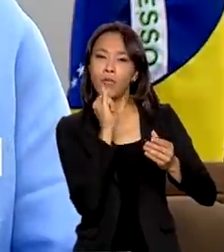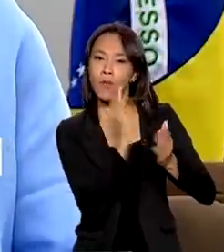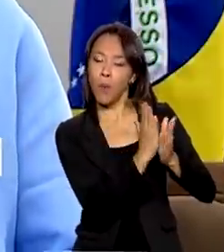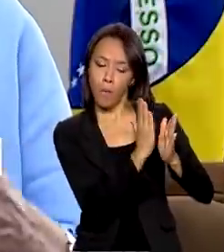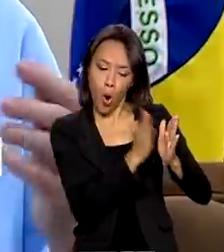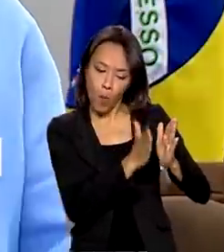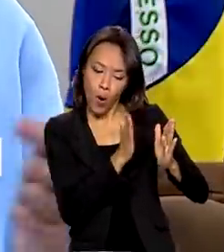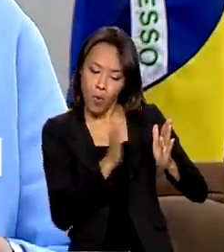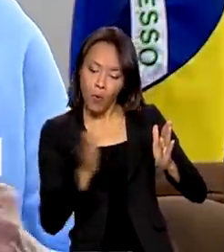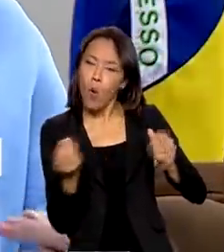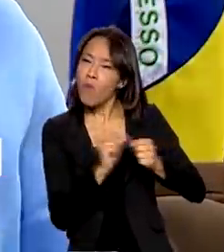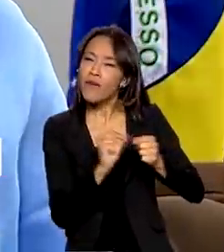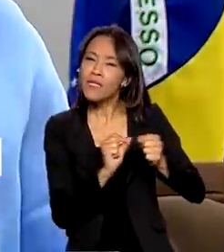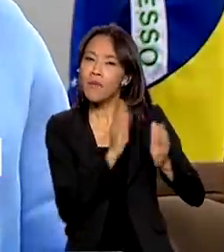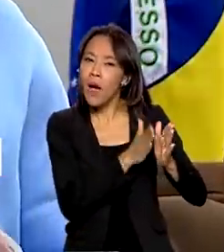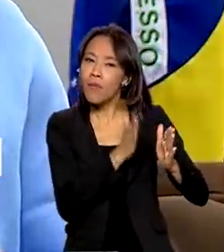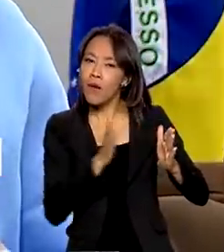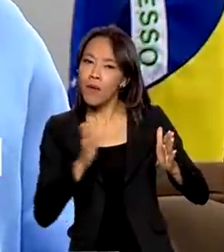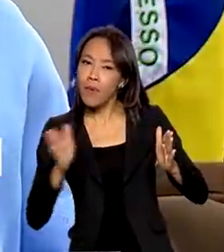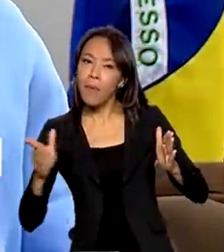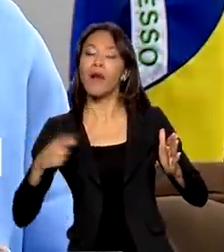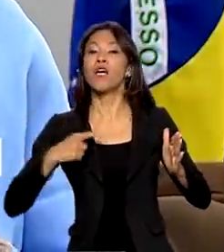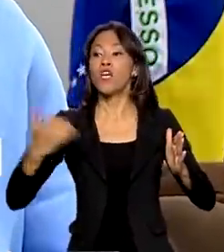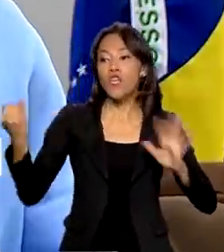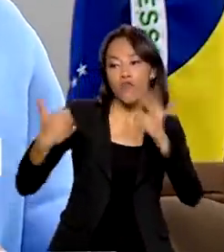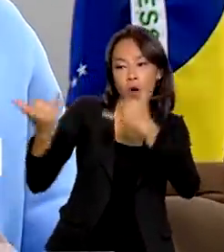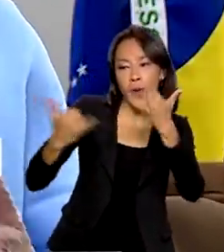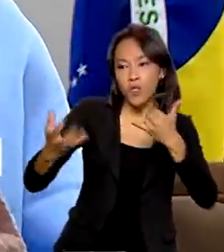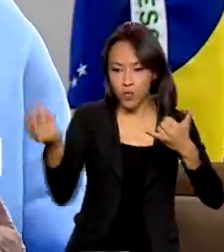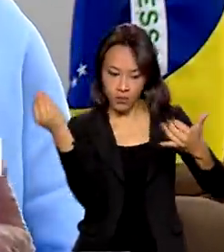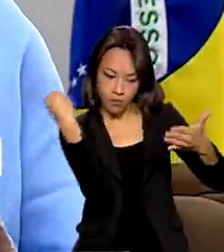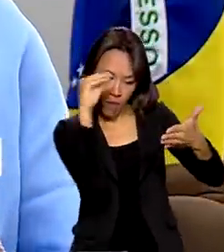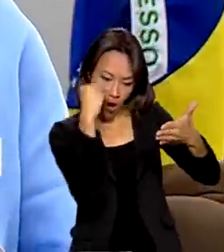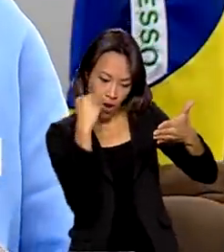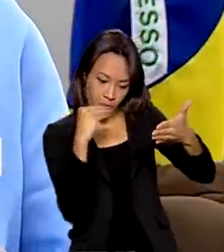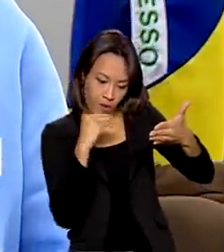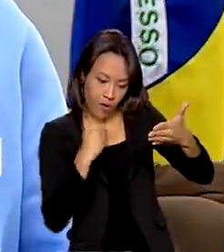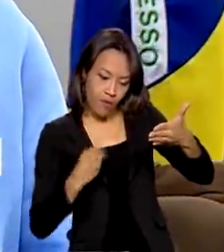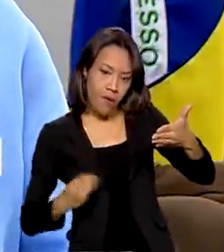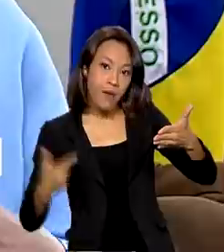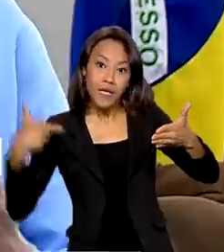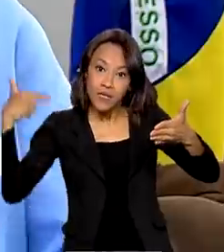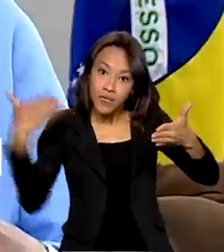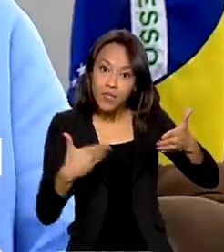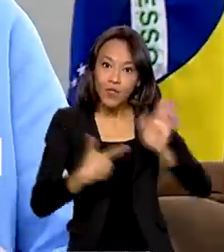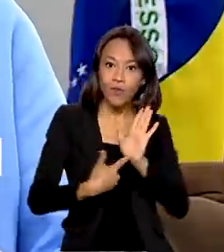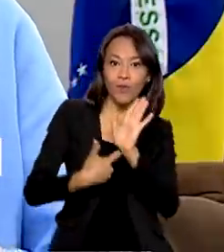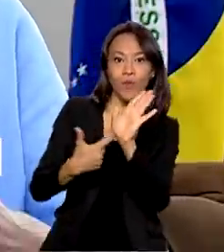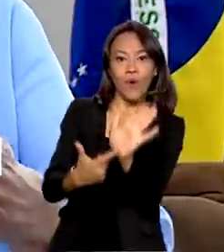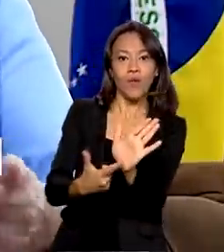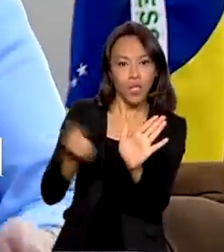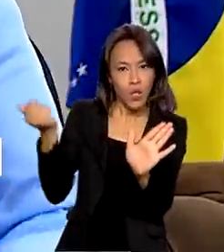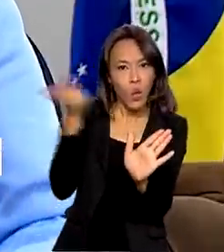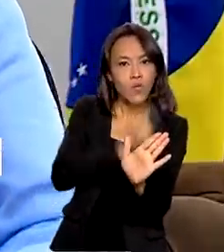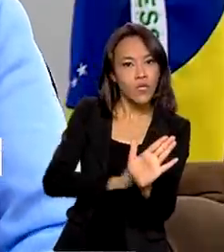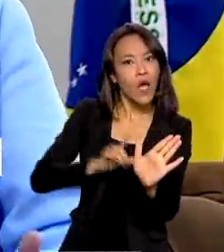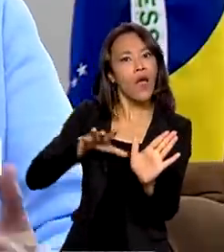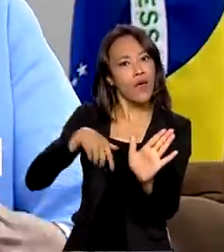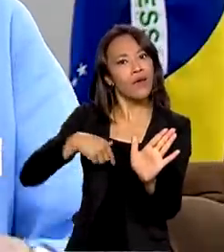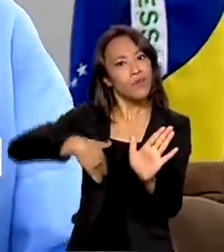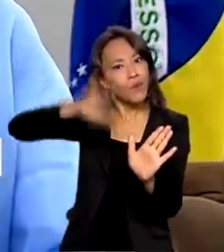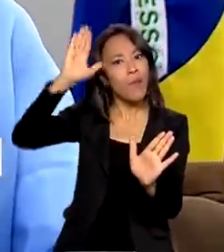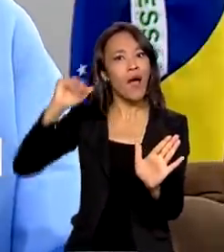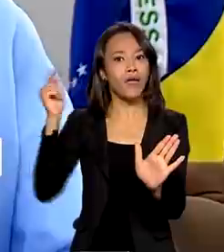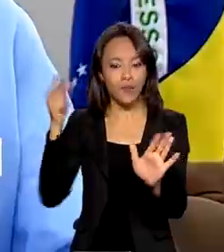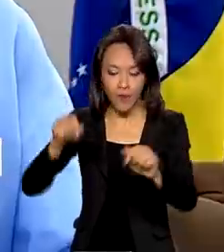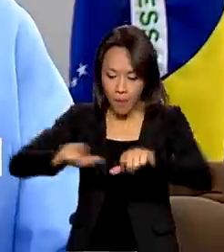Inteligência Artificial cruzando todas as informações e isso tem mostrado que você consegue titular